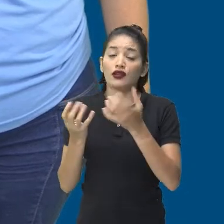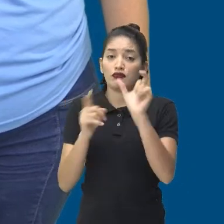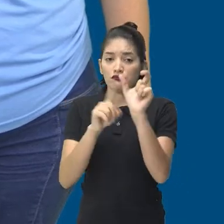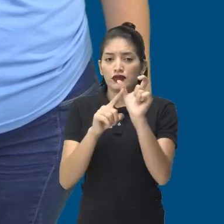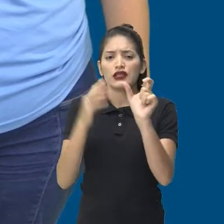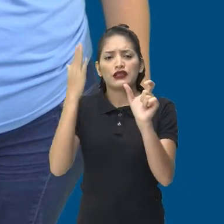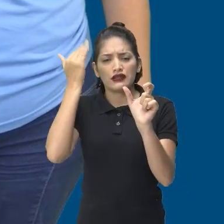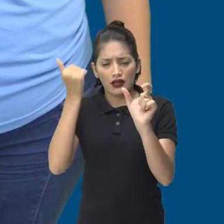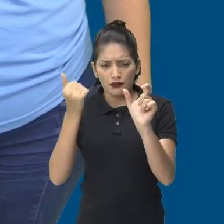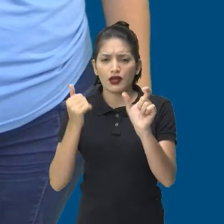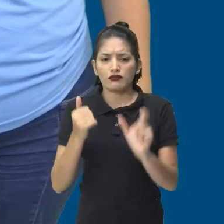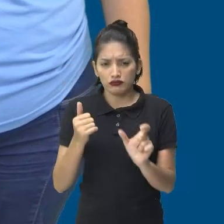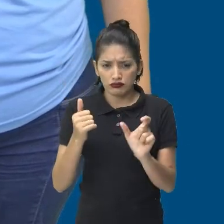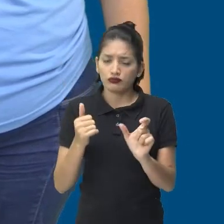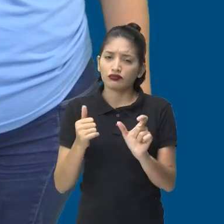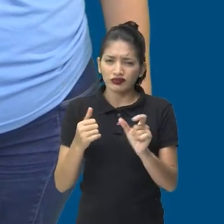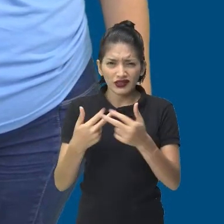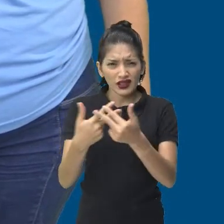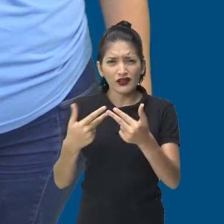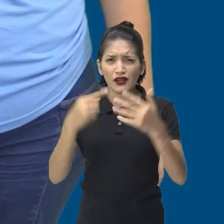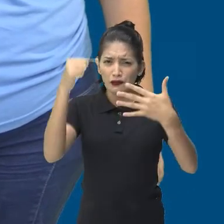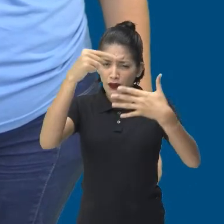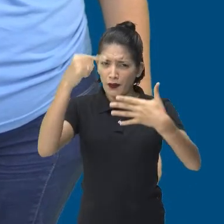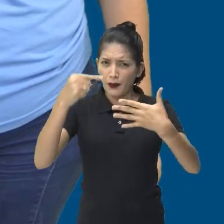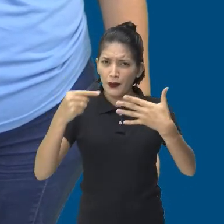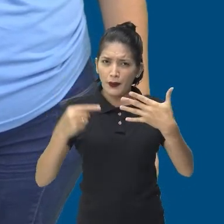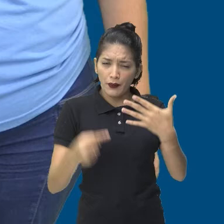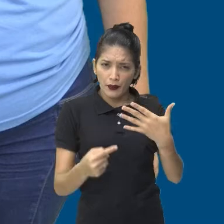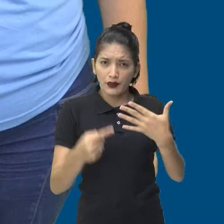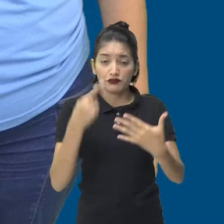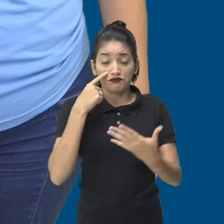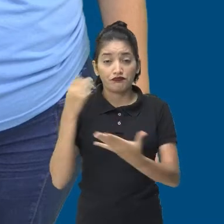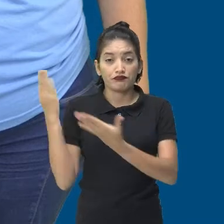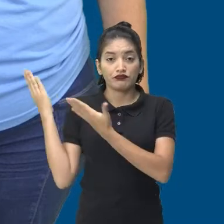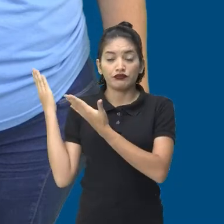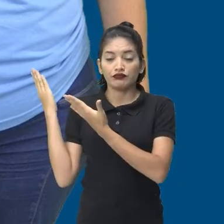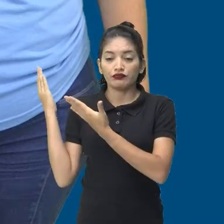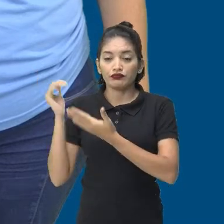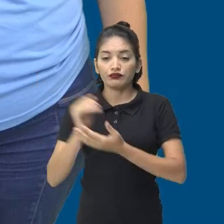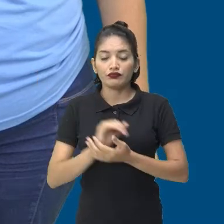verbo saber, caber, tener,